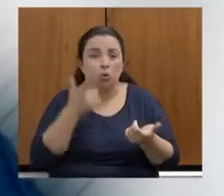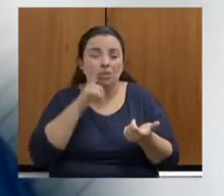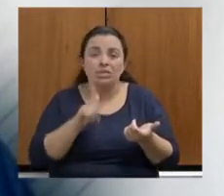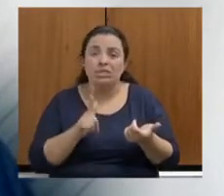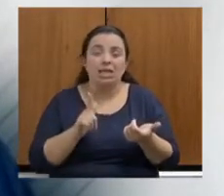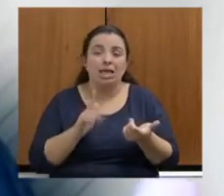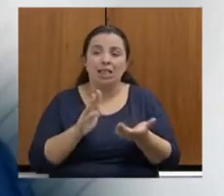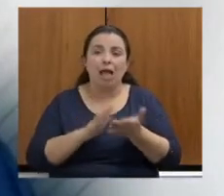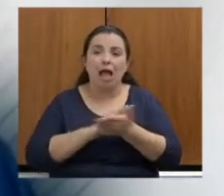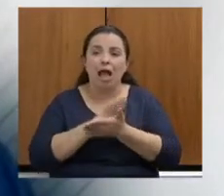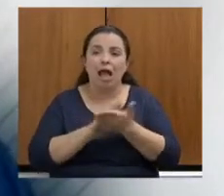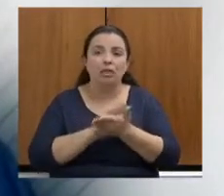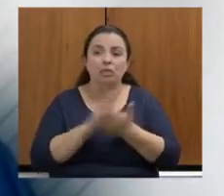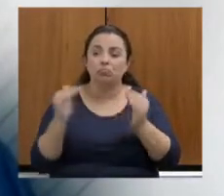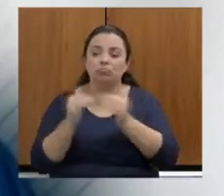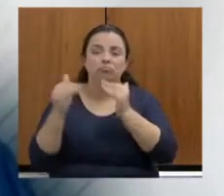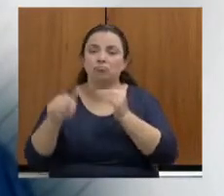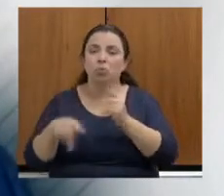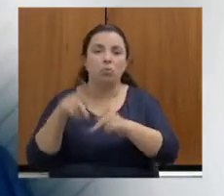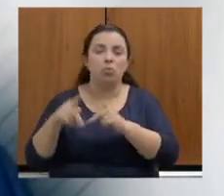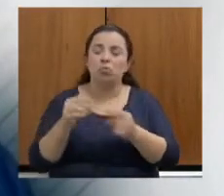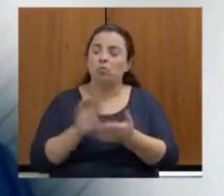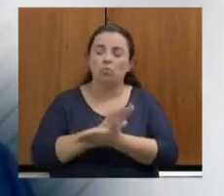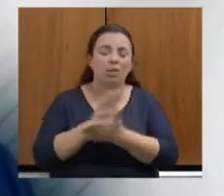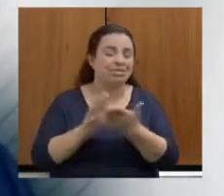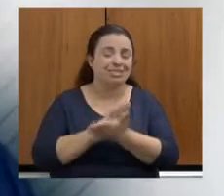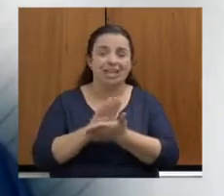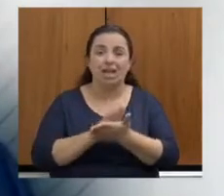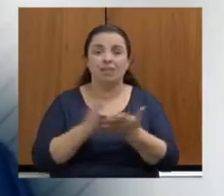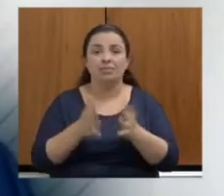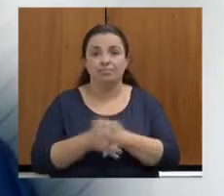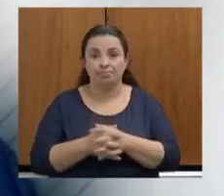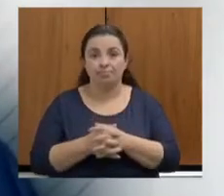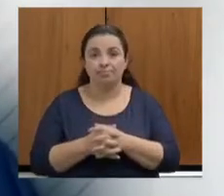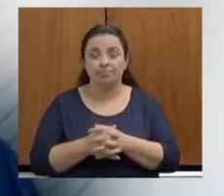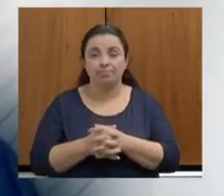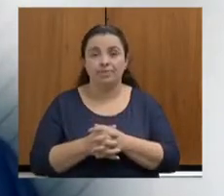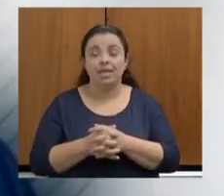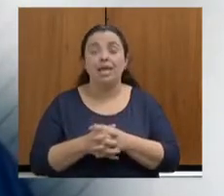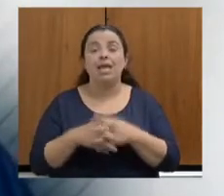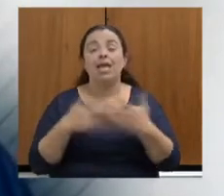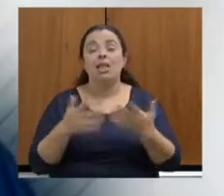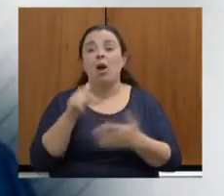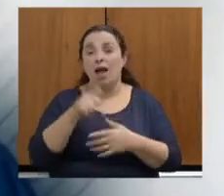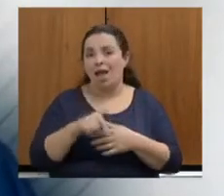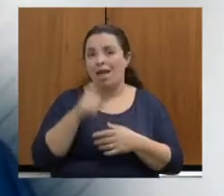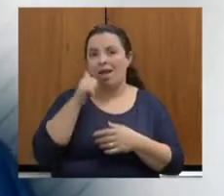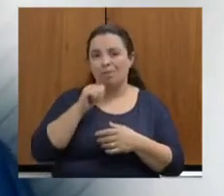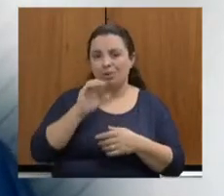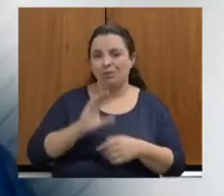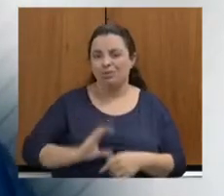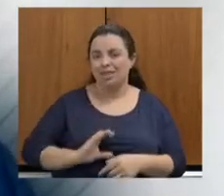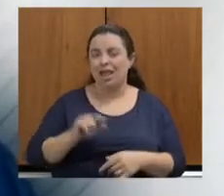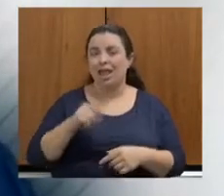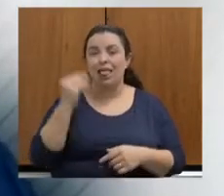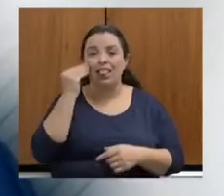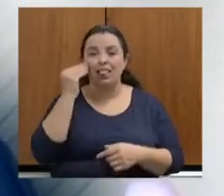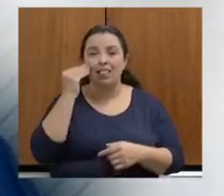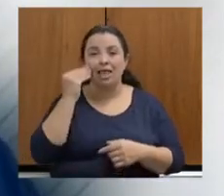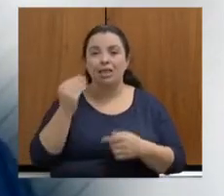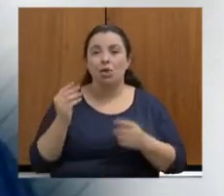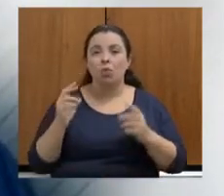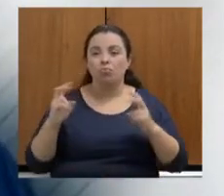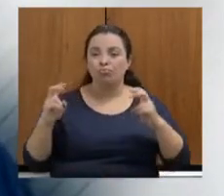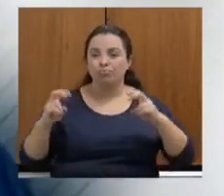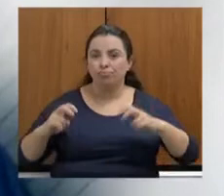não atende às necessidades da população é as partes tentam conversar um padrão mínimo e conseguem em